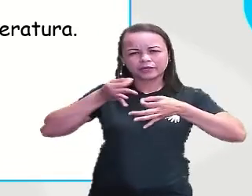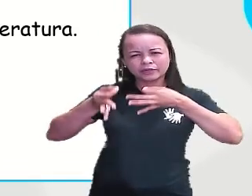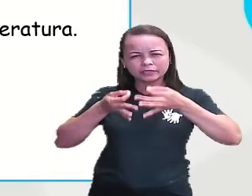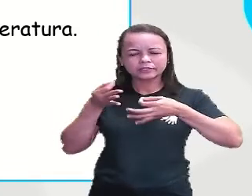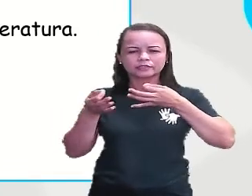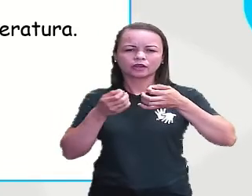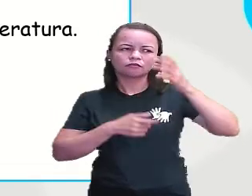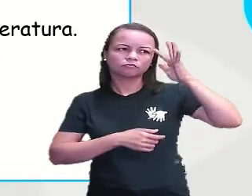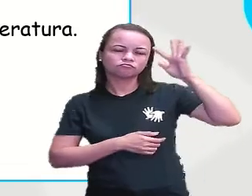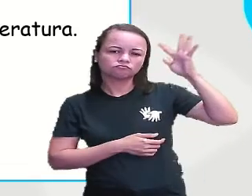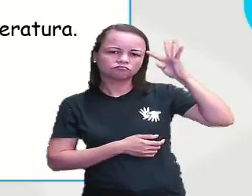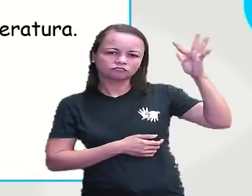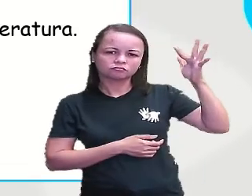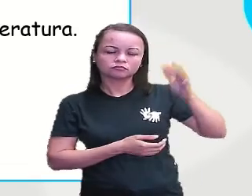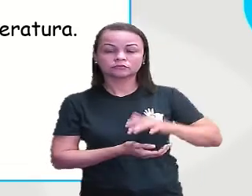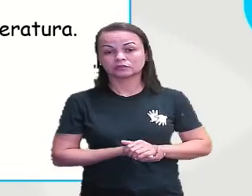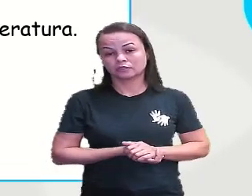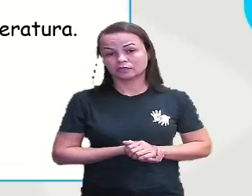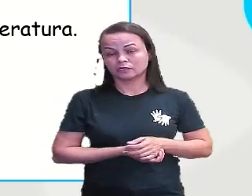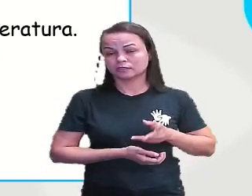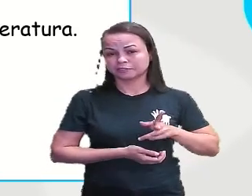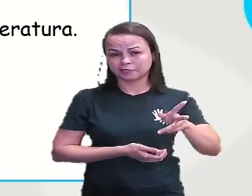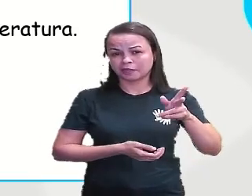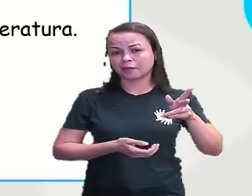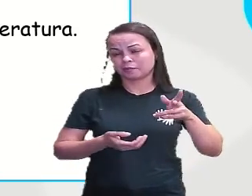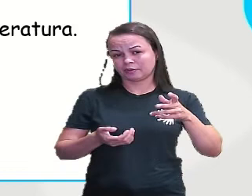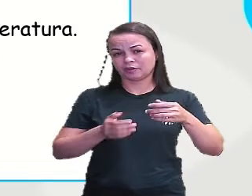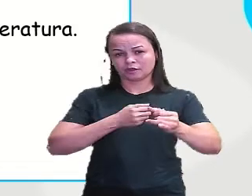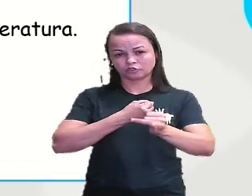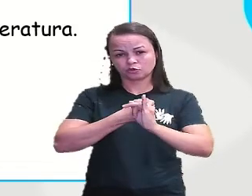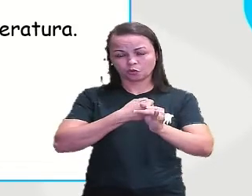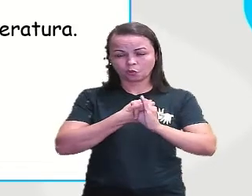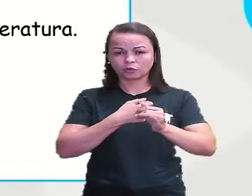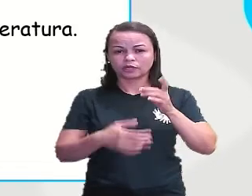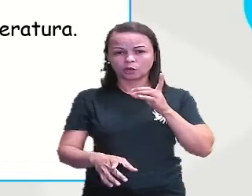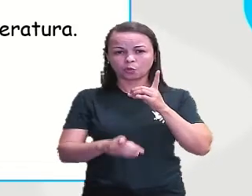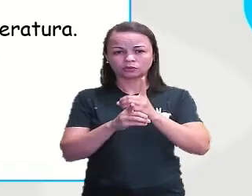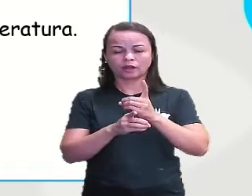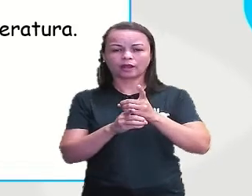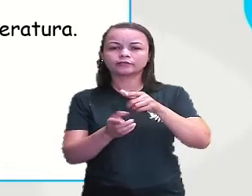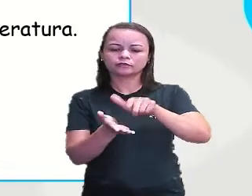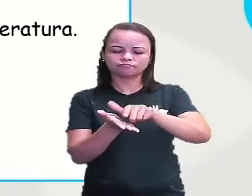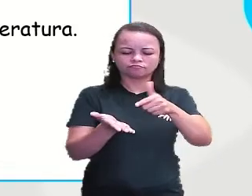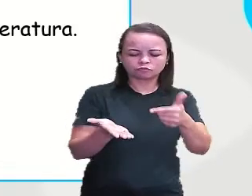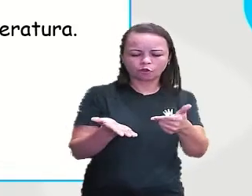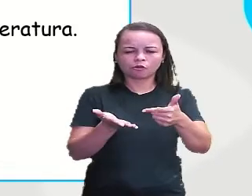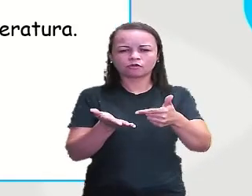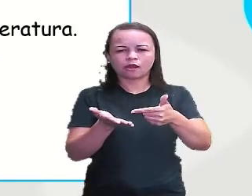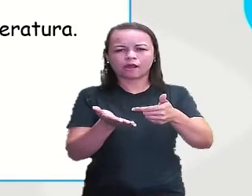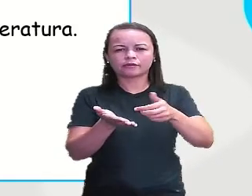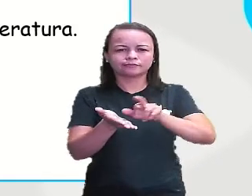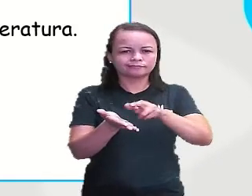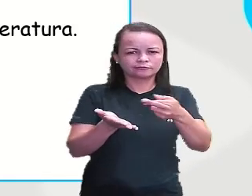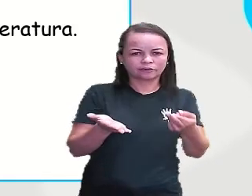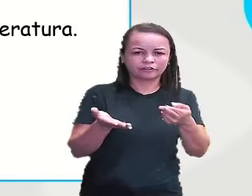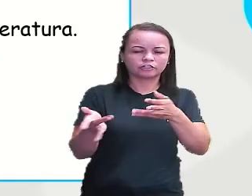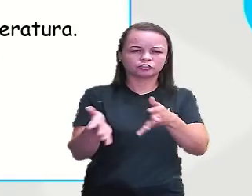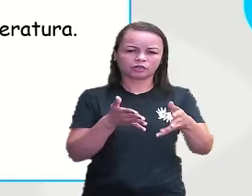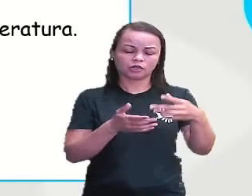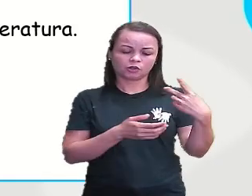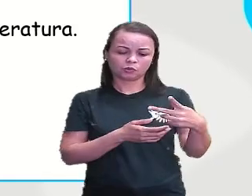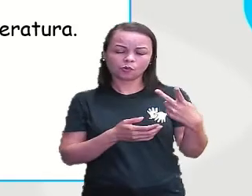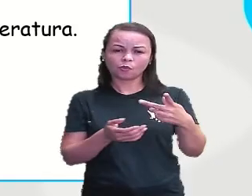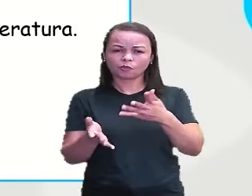reflexão. Geralmente as crônicas são encontradas em jornais e revistas. Com a cultura digital, né, ou seja, com